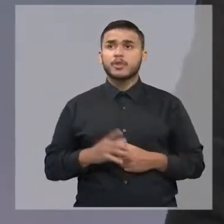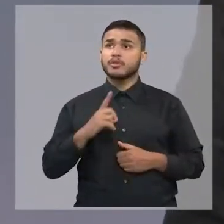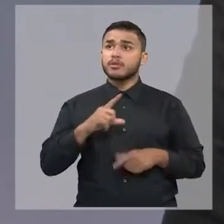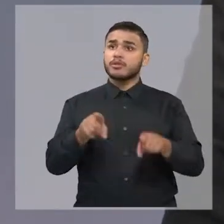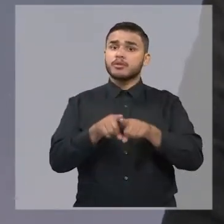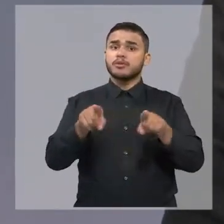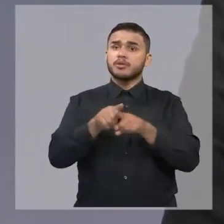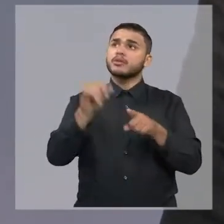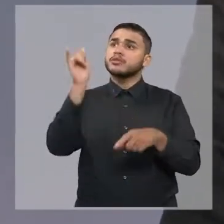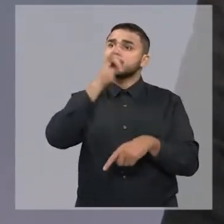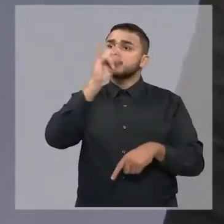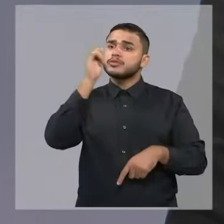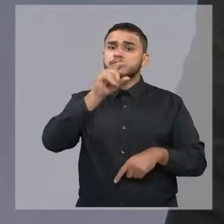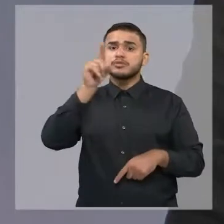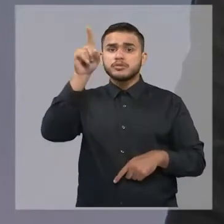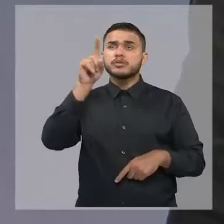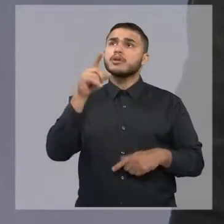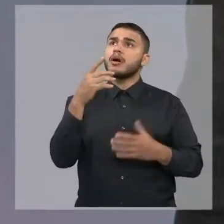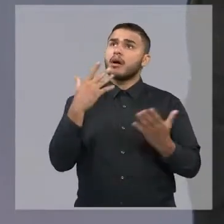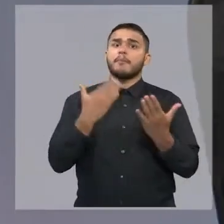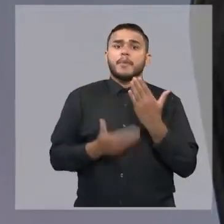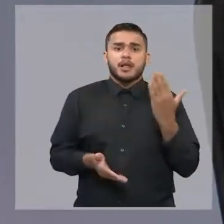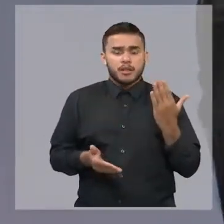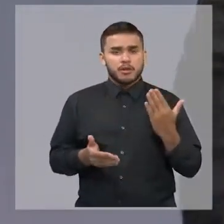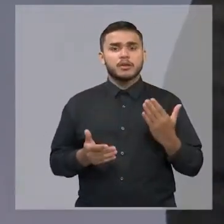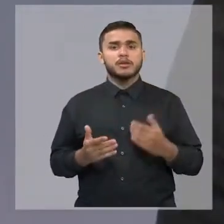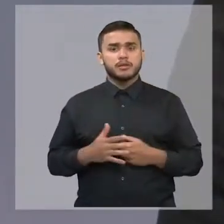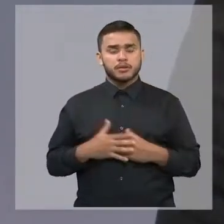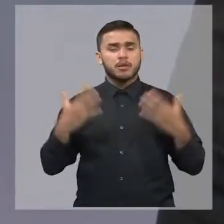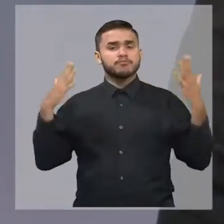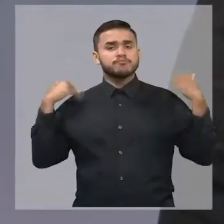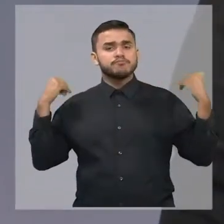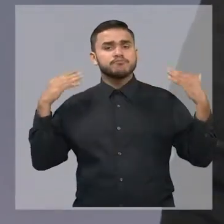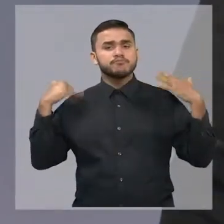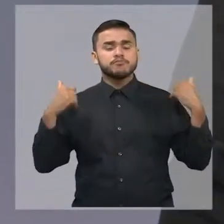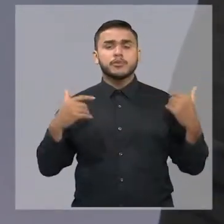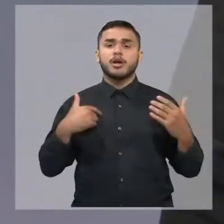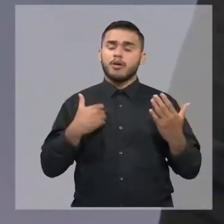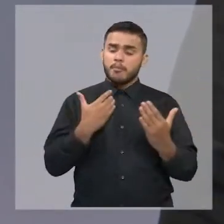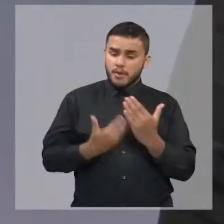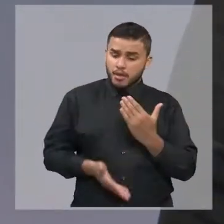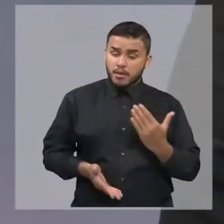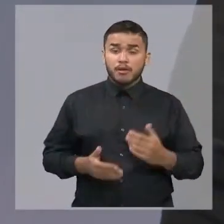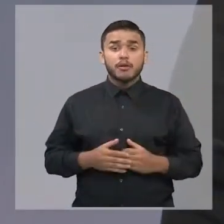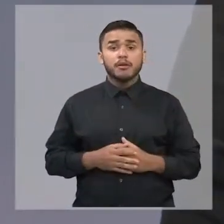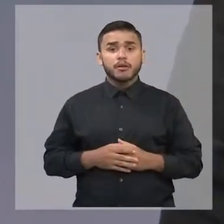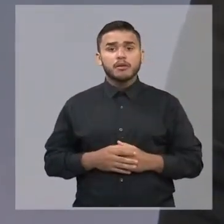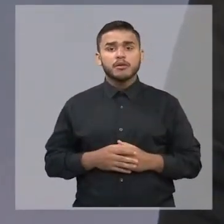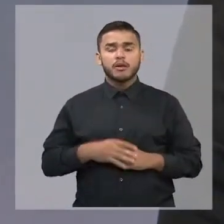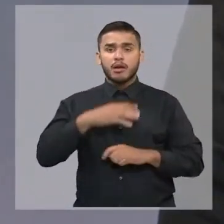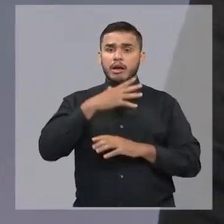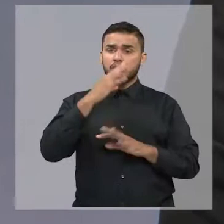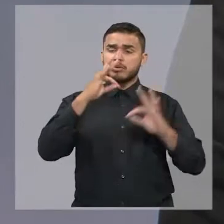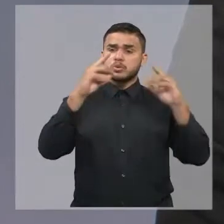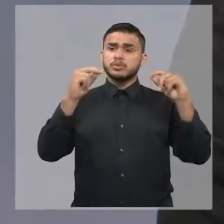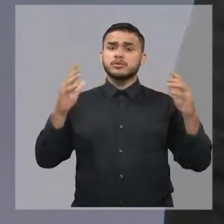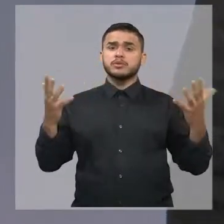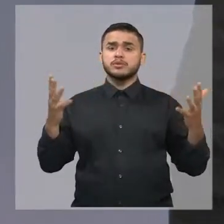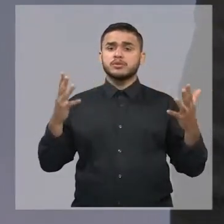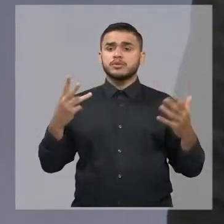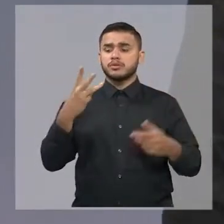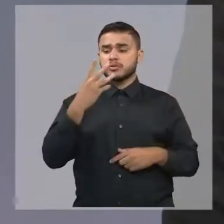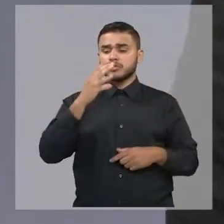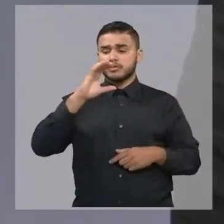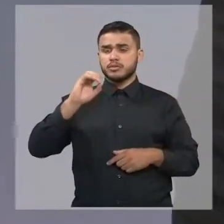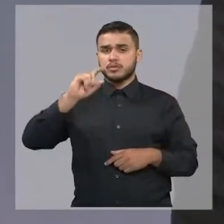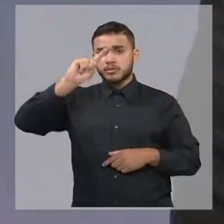elétrica dele, perdeu um corte no lazer que ele tinha. Eu estou falando de algo em torno de 30